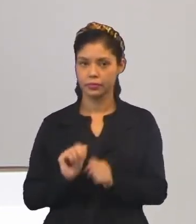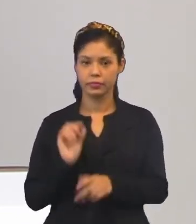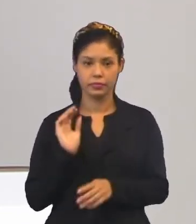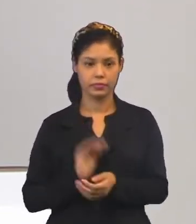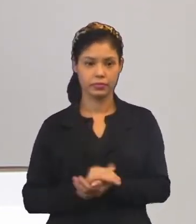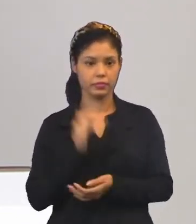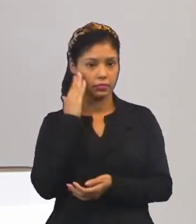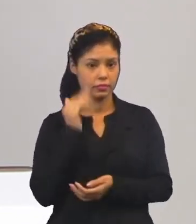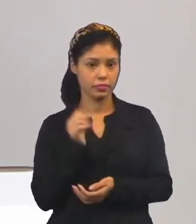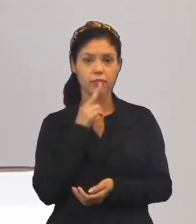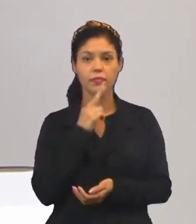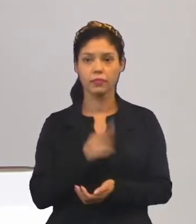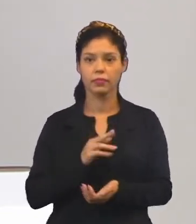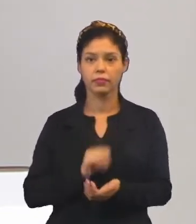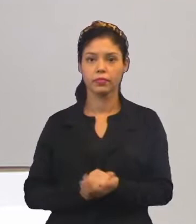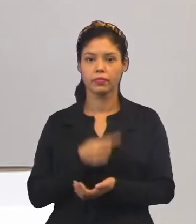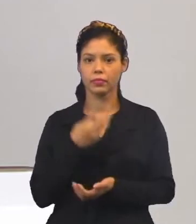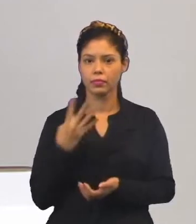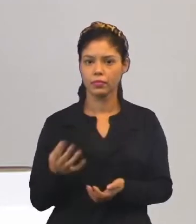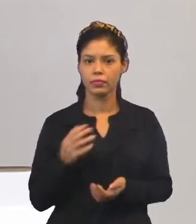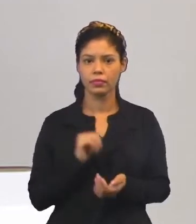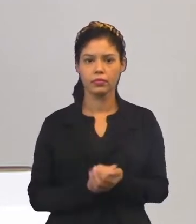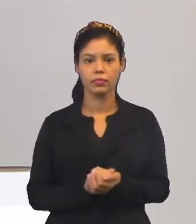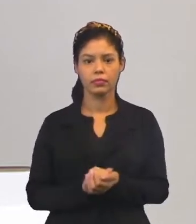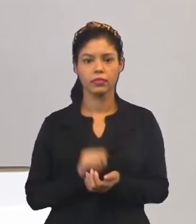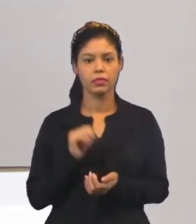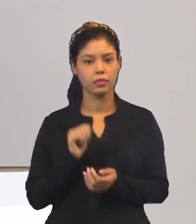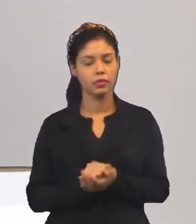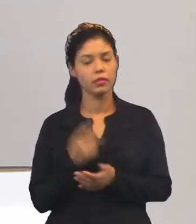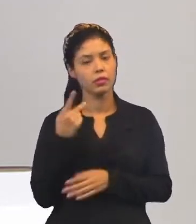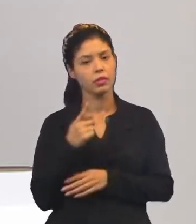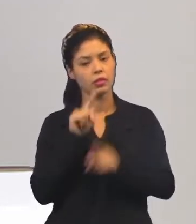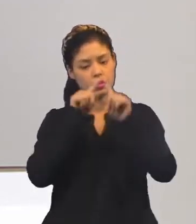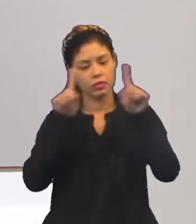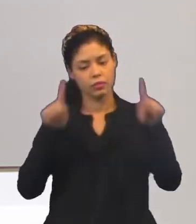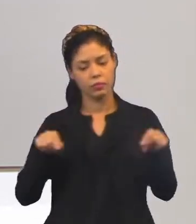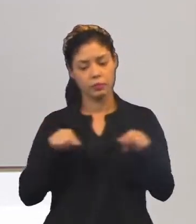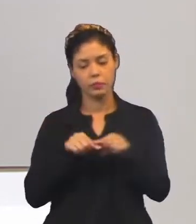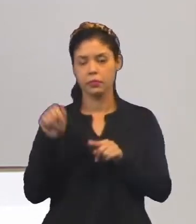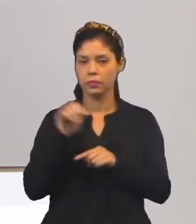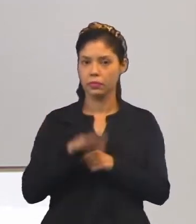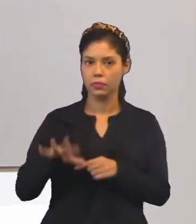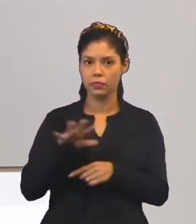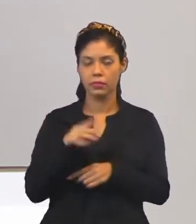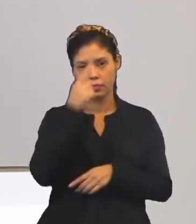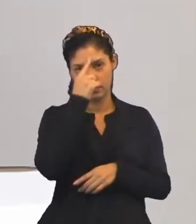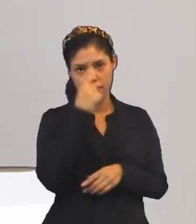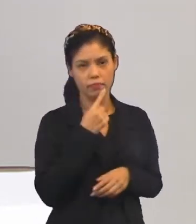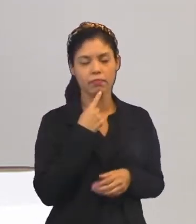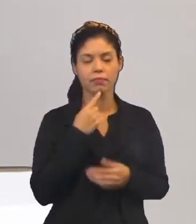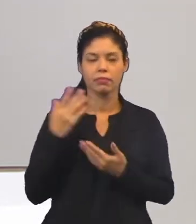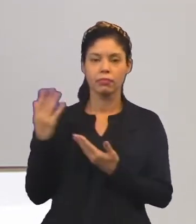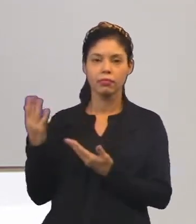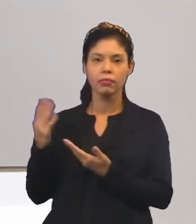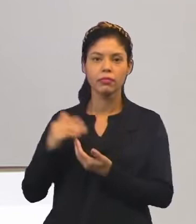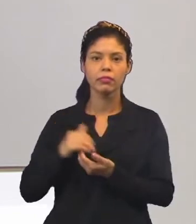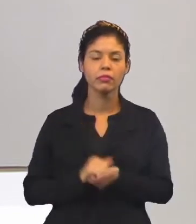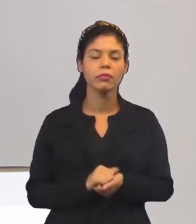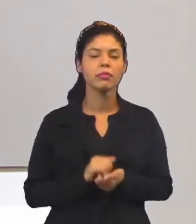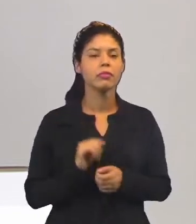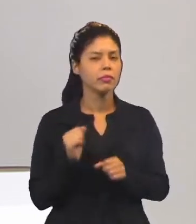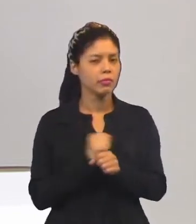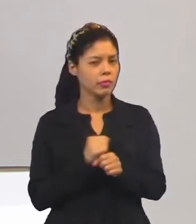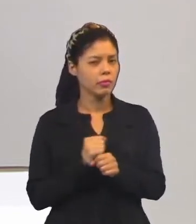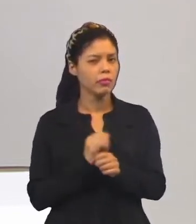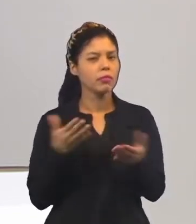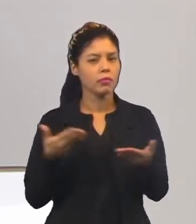saber calcular, né, quantidade de área, quantidade de perímetro das nossas figuras, das nossas imagens. Então, nós vamos construir